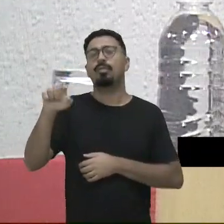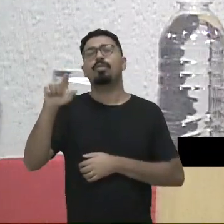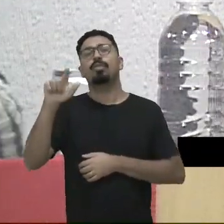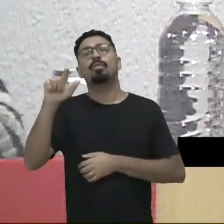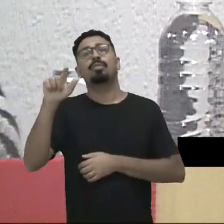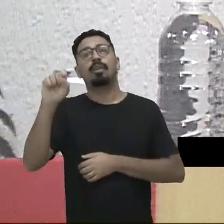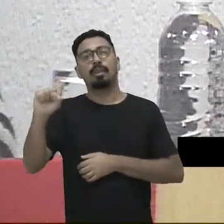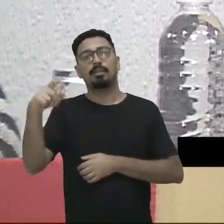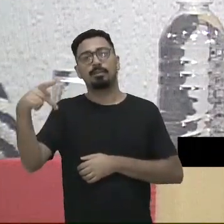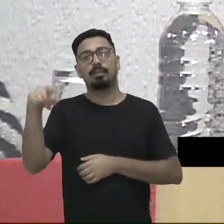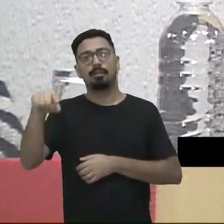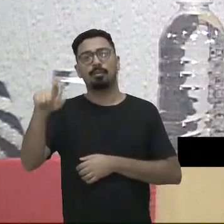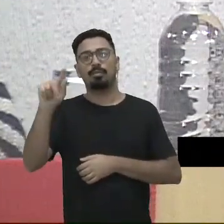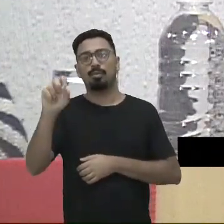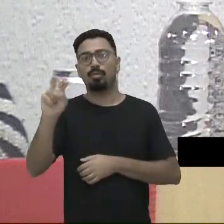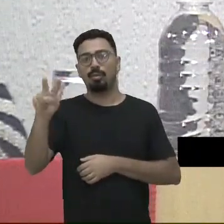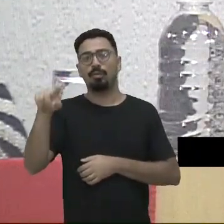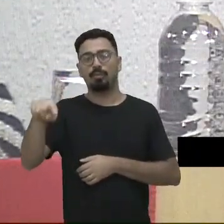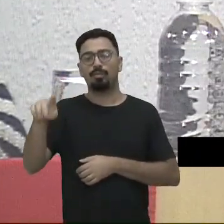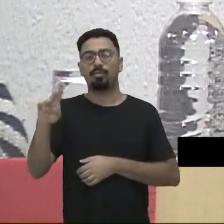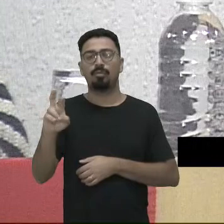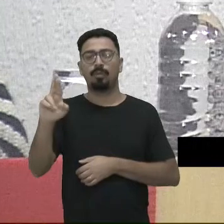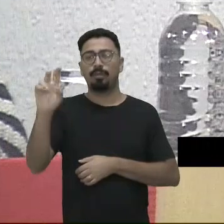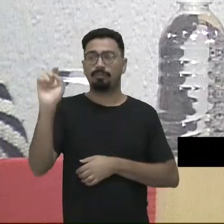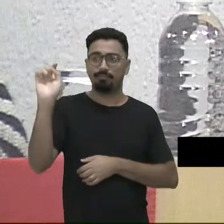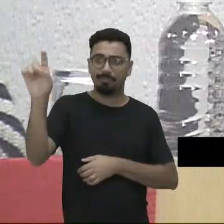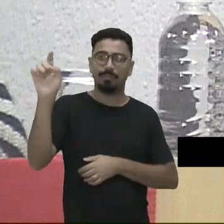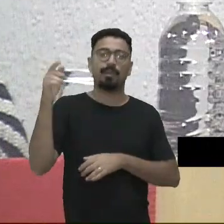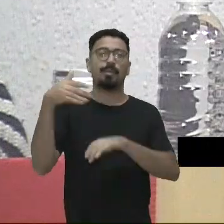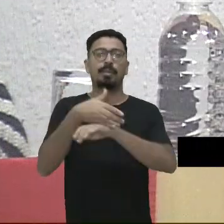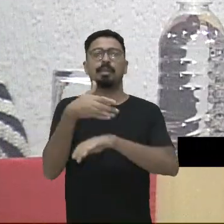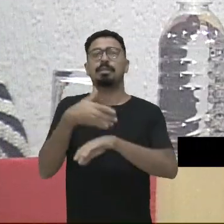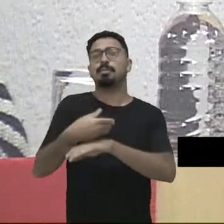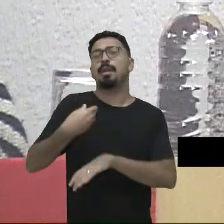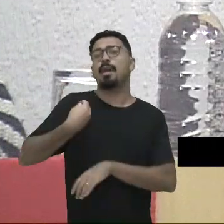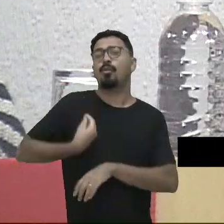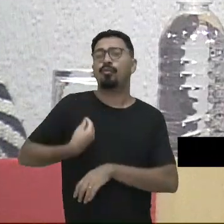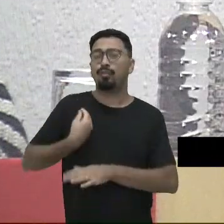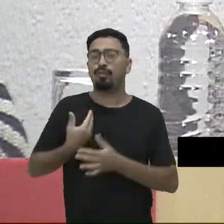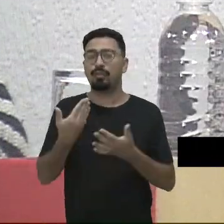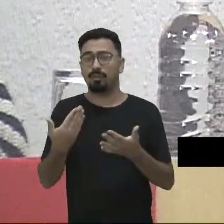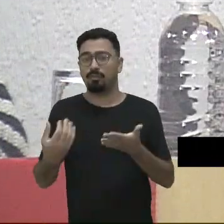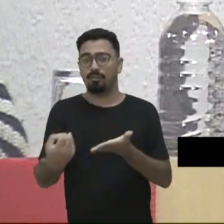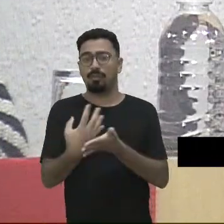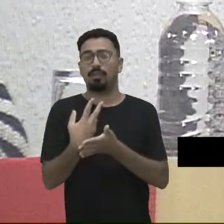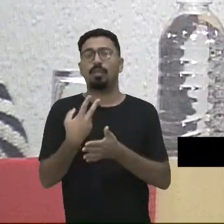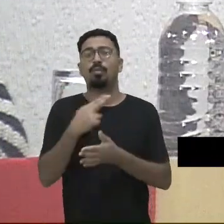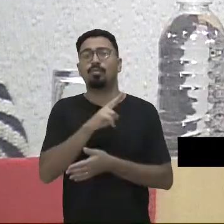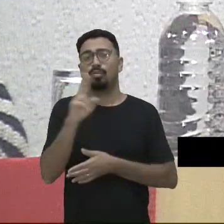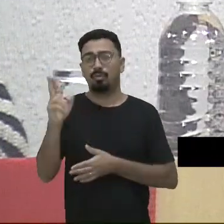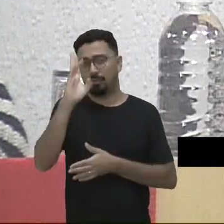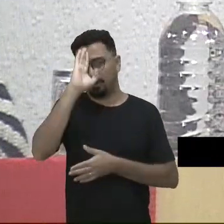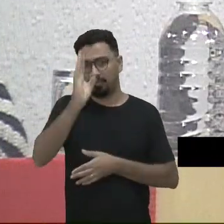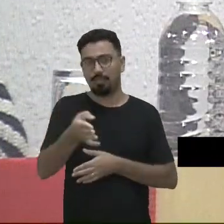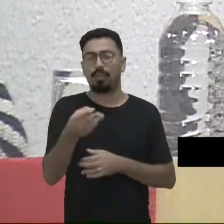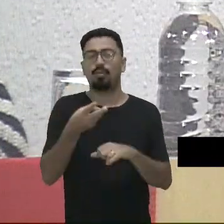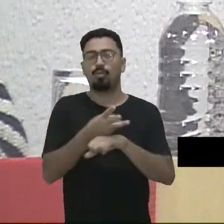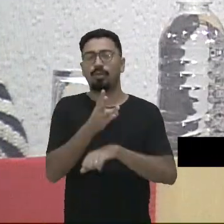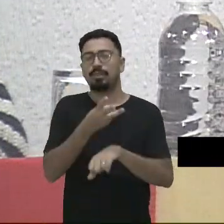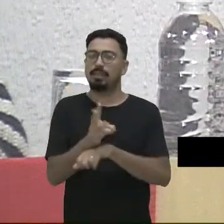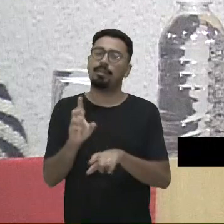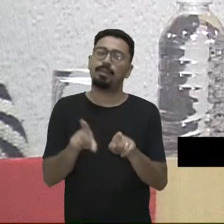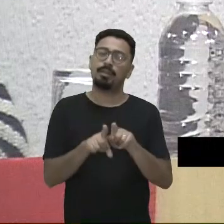www.câmaratalbaté.sp.gov.br, ir até o menu TV Câmara e clicar em Participe ao Vivo. Você pode nos enviar seu nome e questionamento diretamente pelo